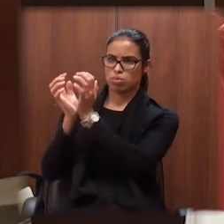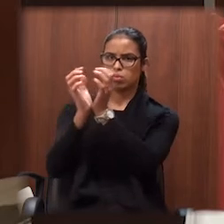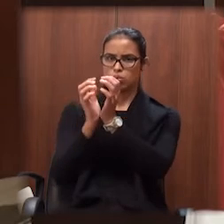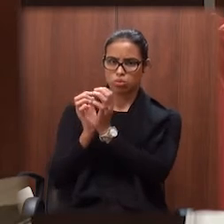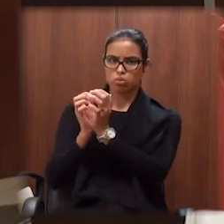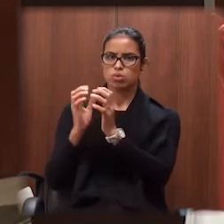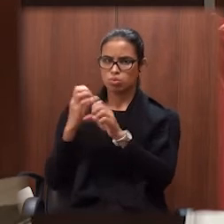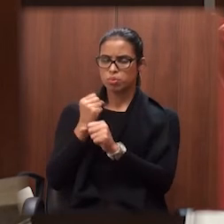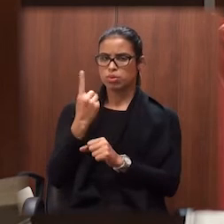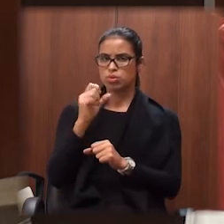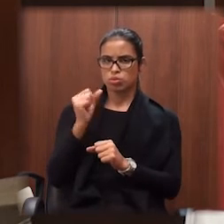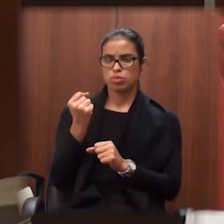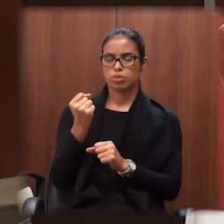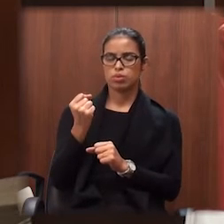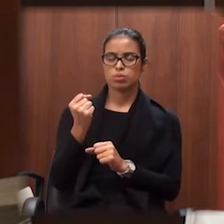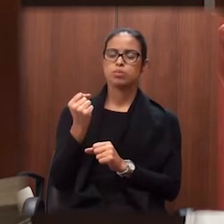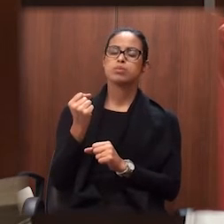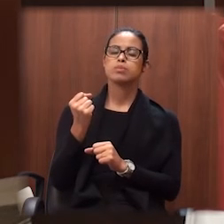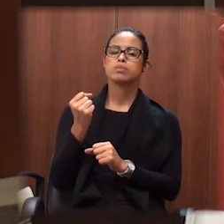os dados